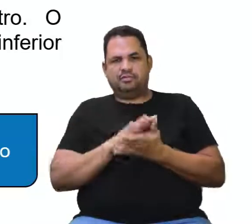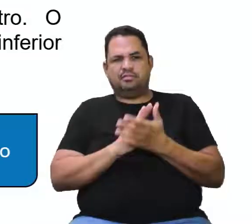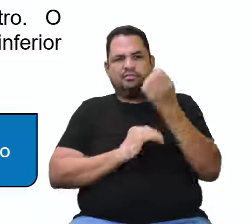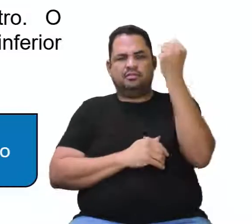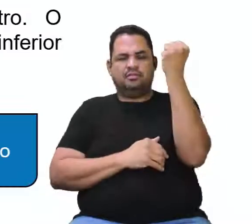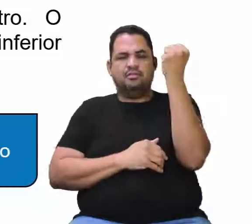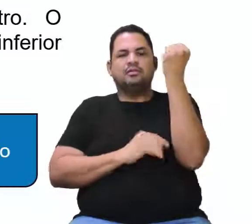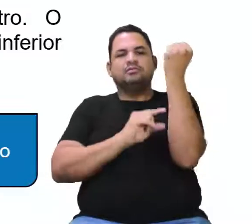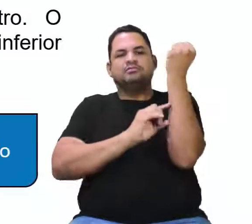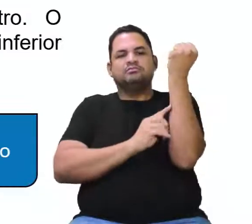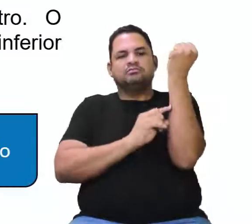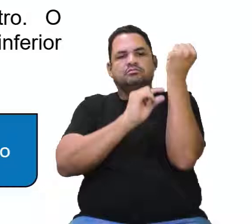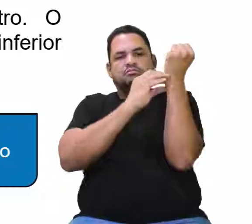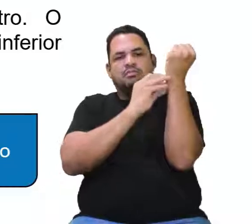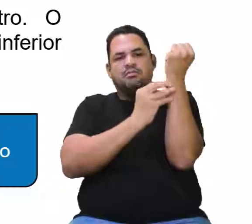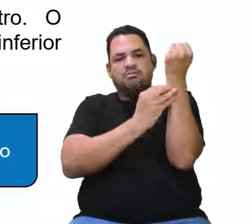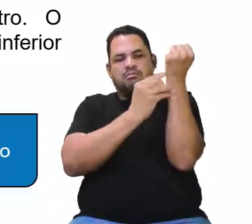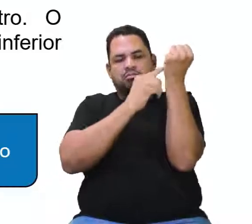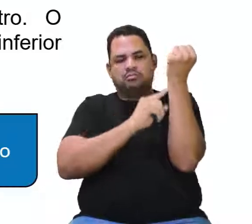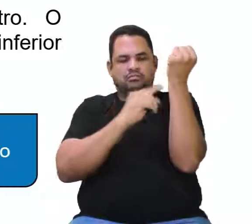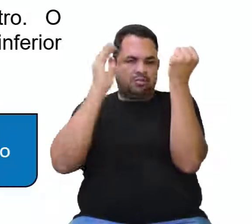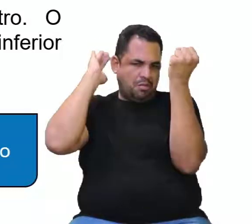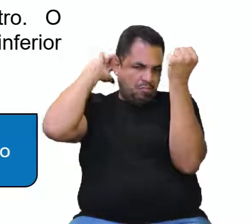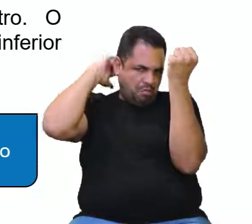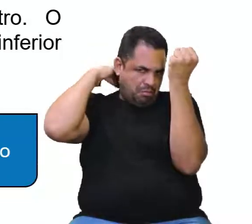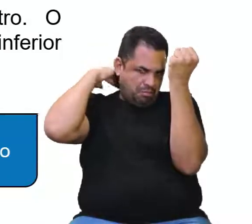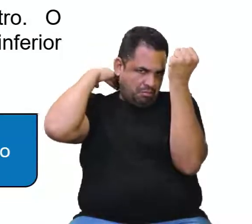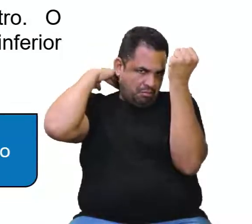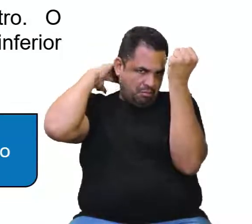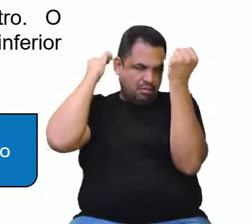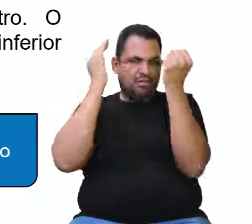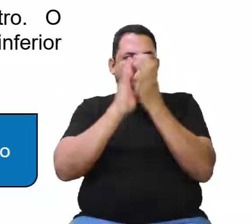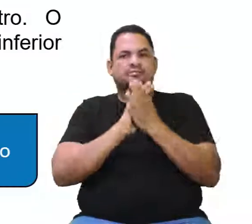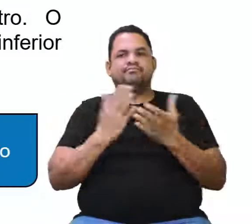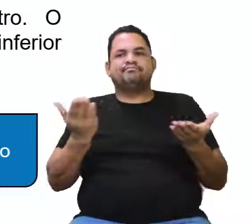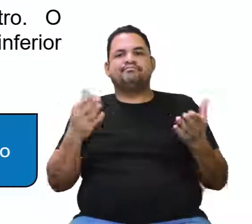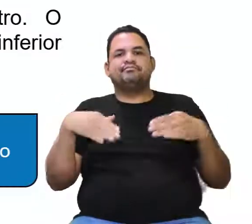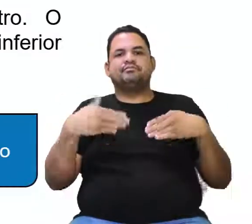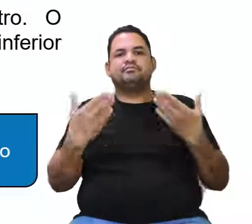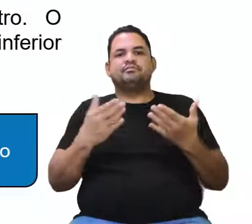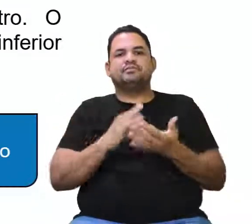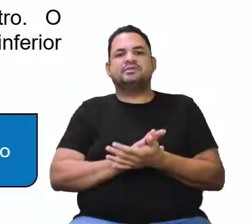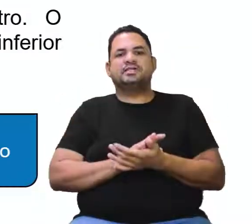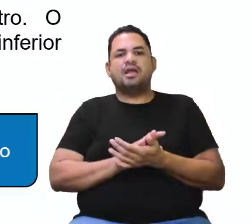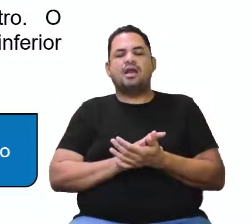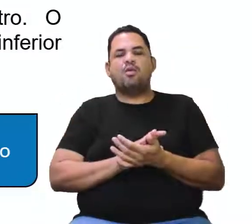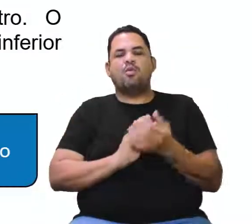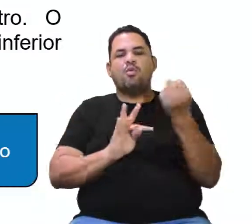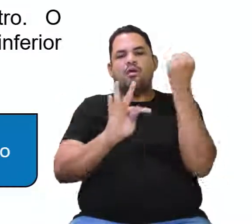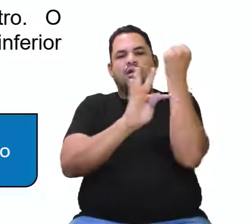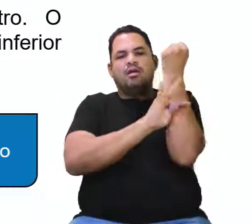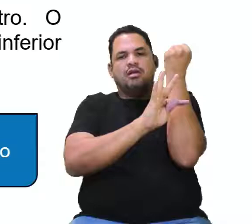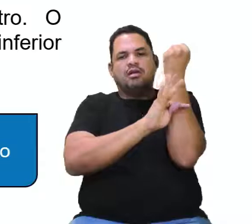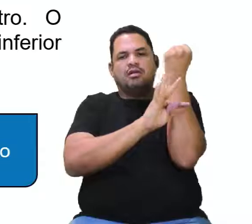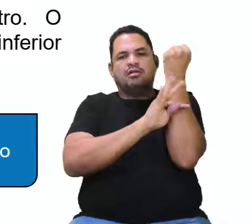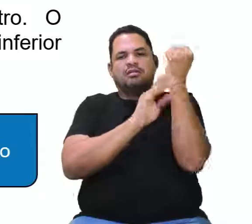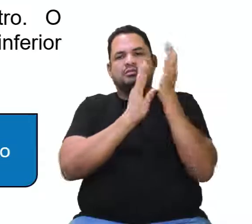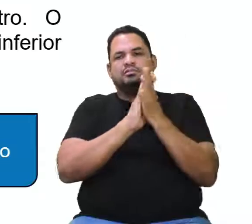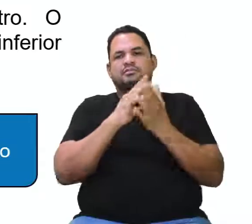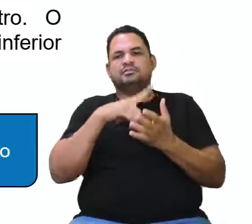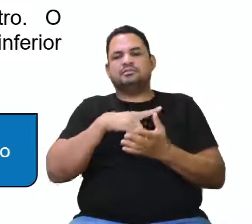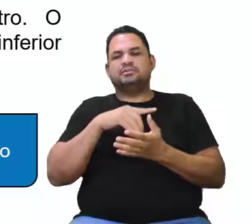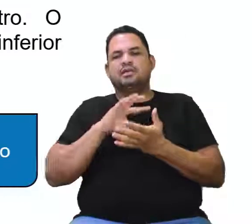né, passa um pouco do eixo aí e se torna essa cifose. Esse aumento exagerado na curvatura torácica da coluna vertebral